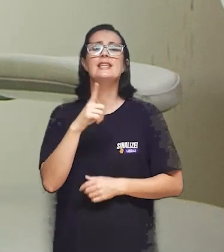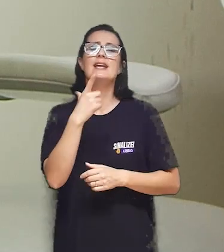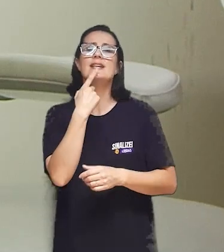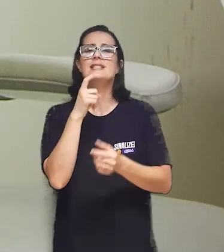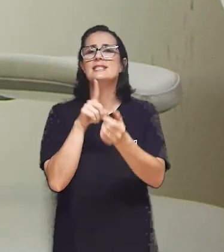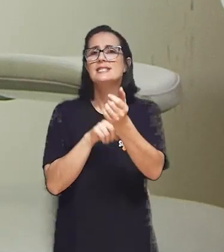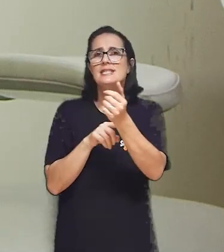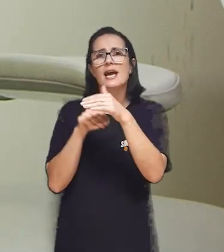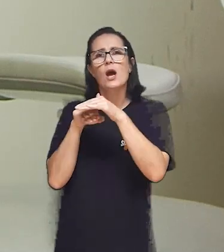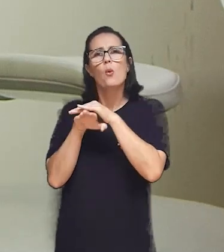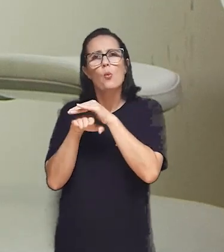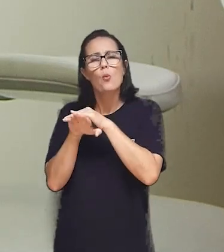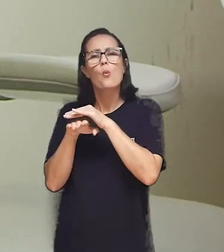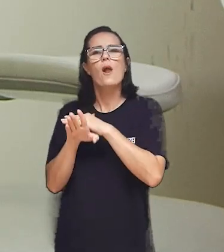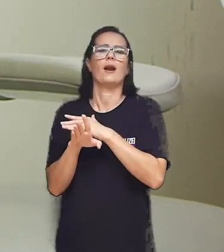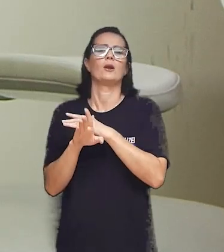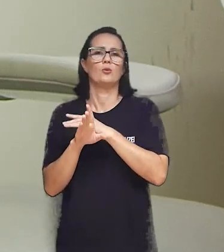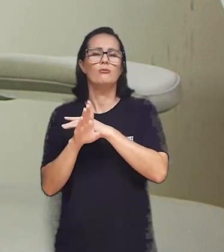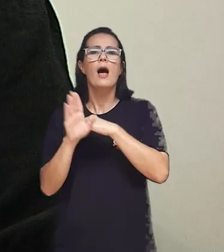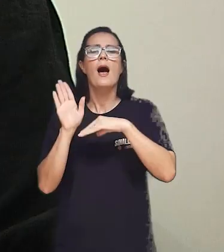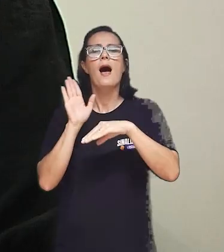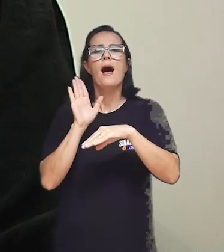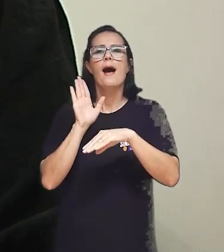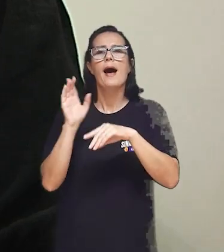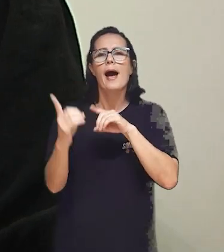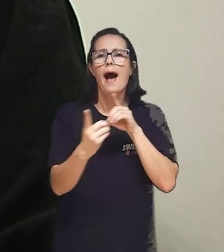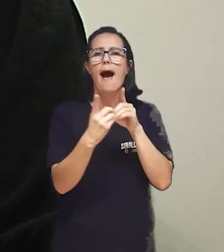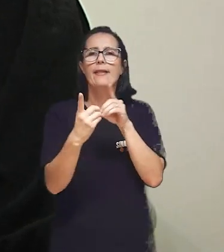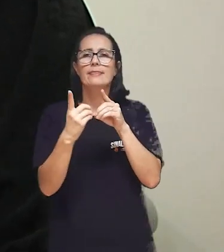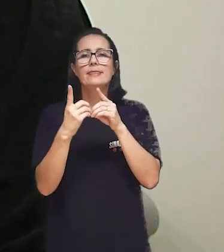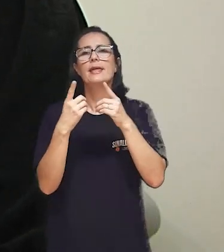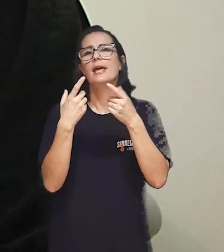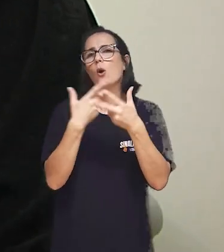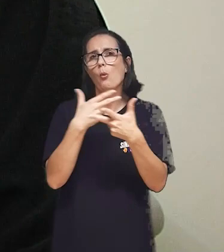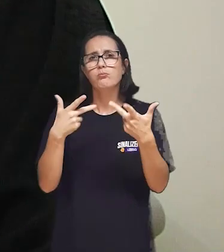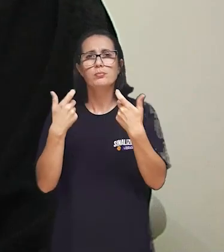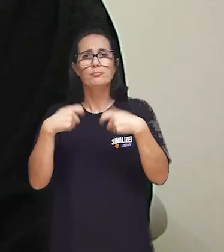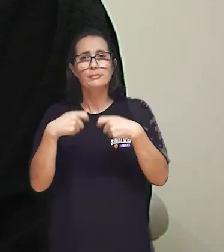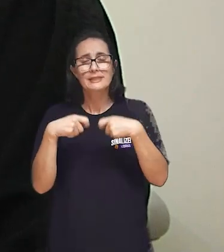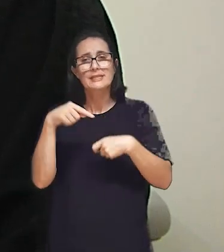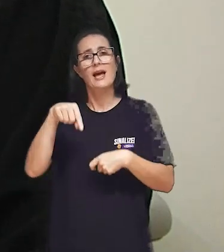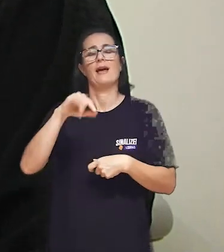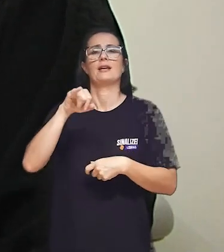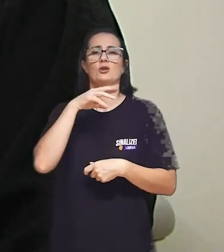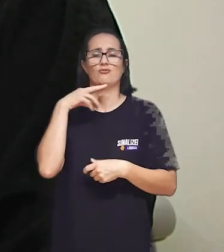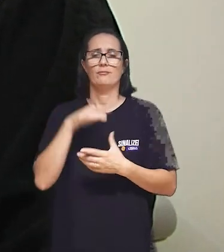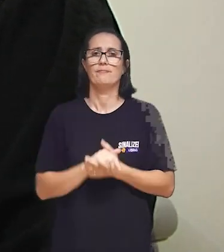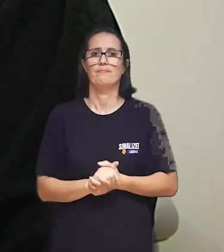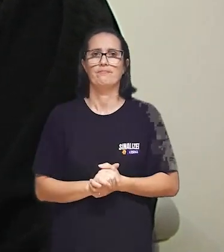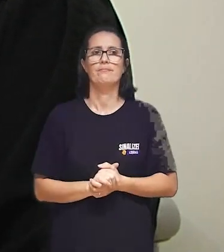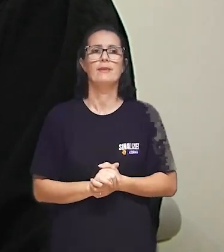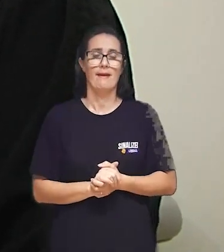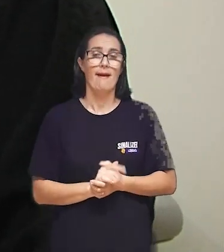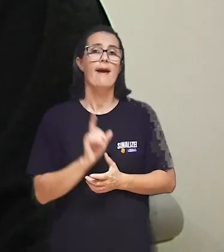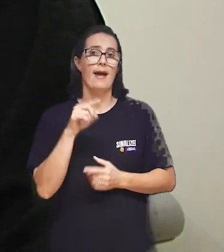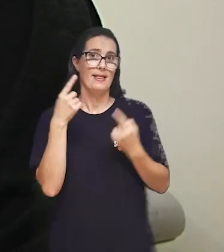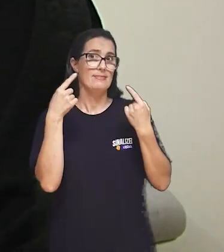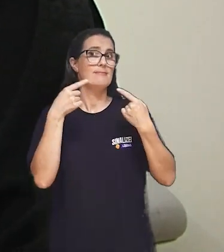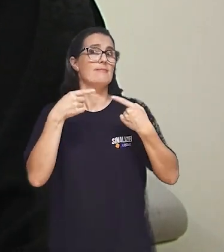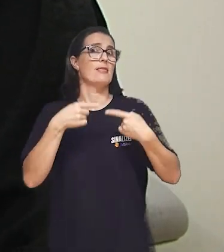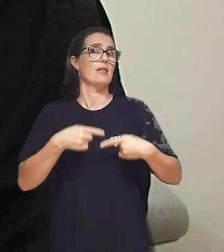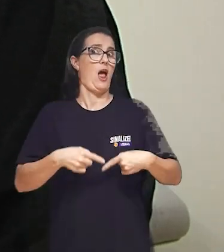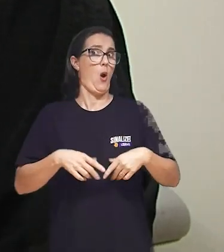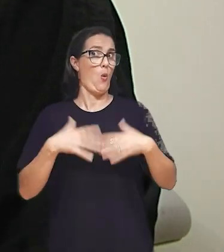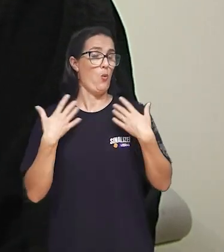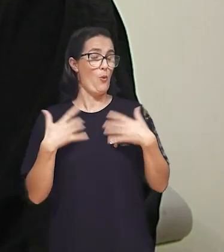para atender às demandas da nossa região? É um desafio muito grande, é um desafio que nós convivemos